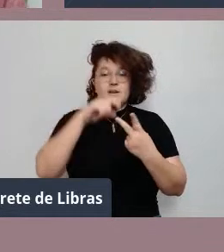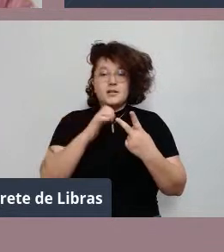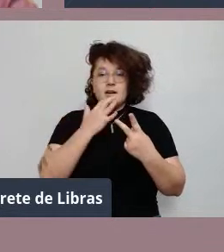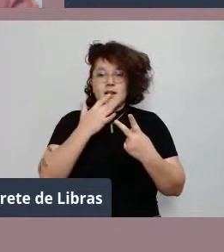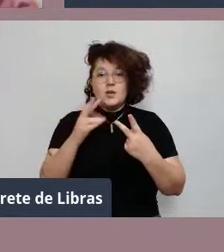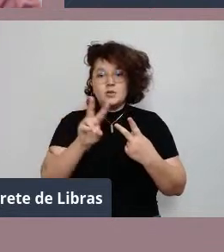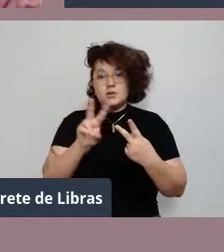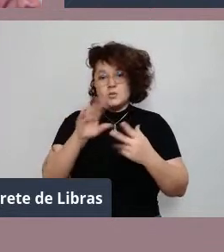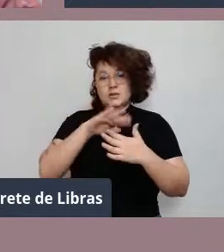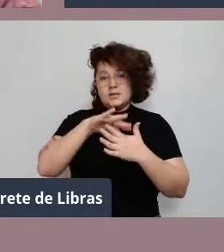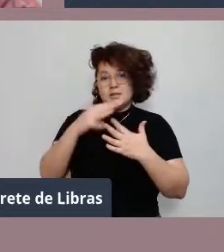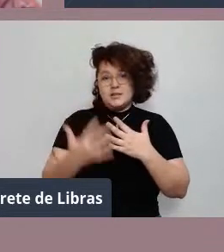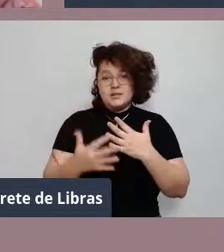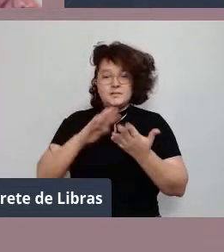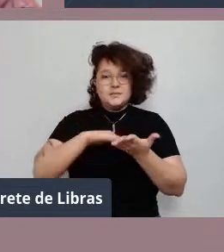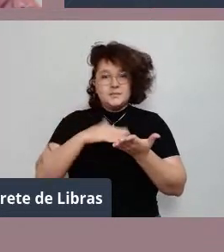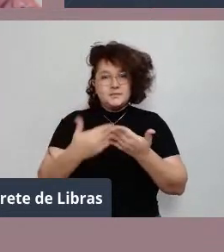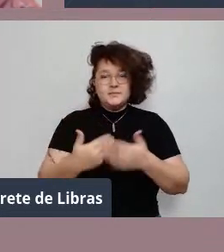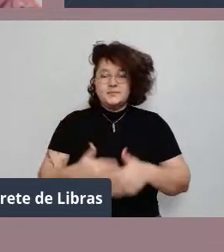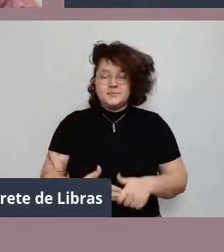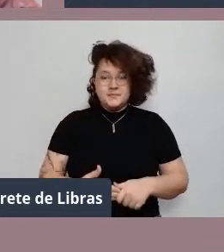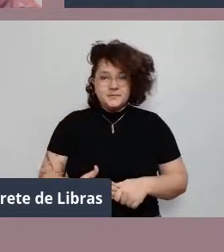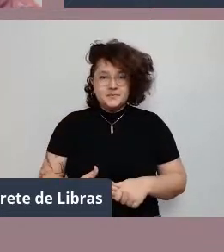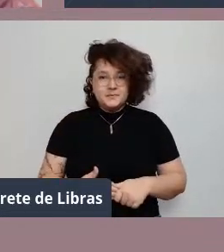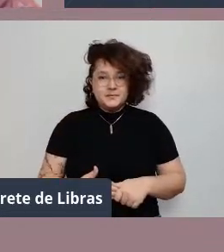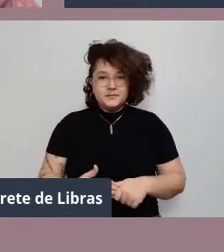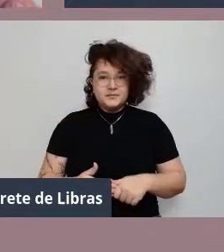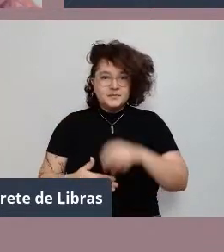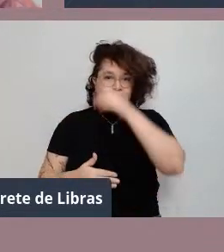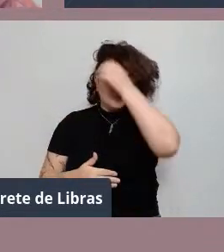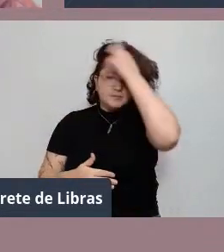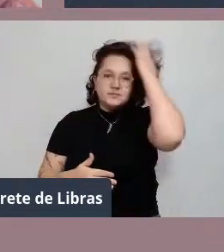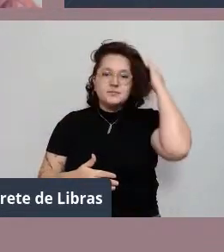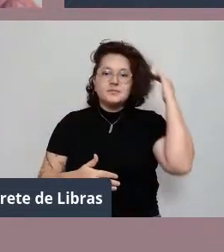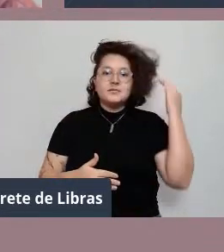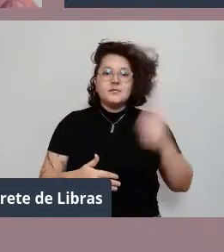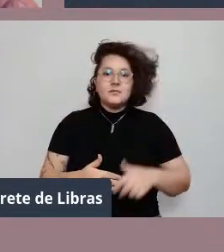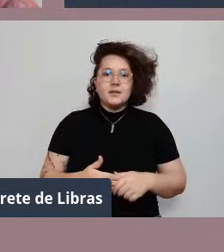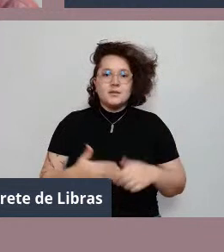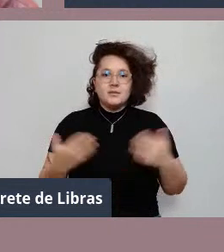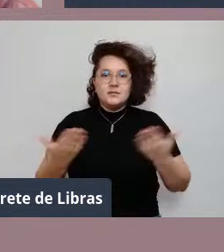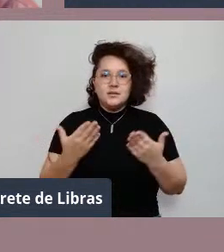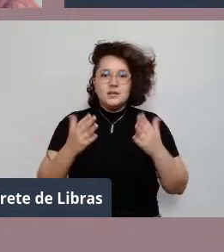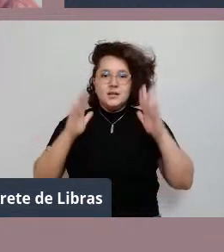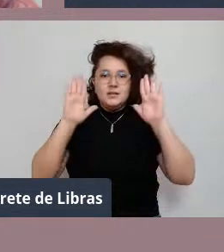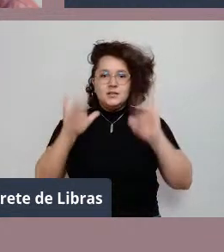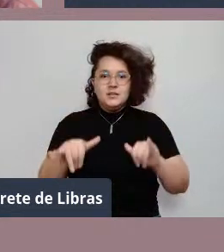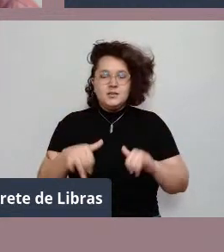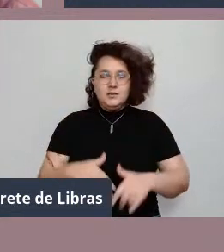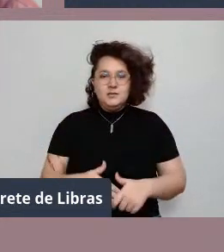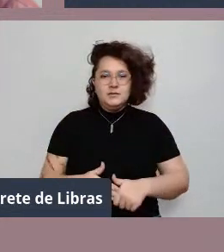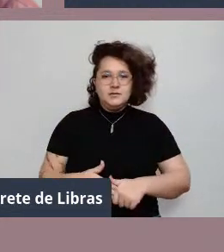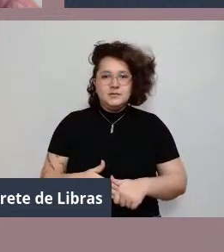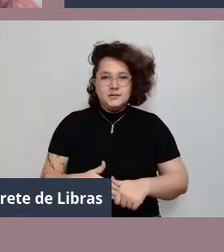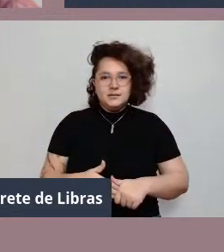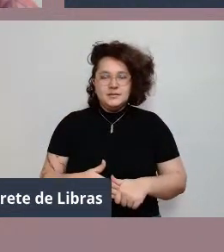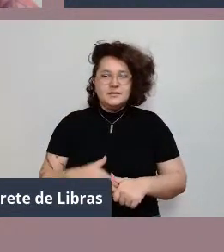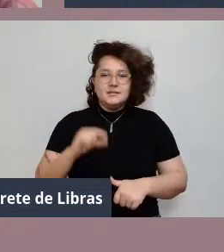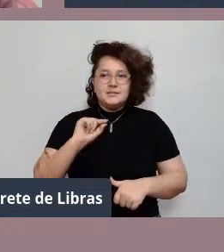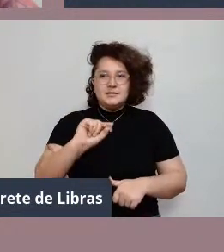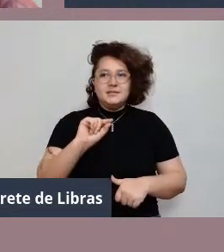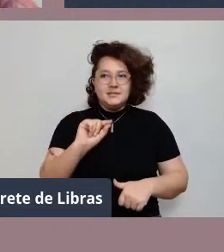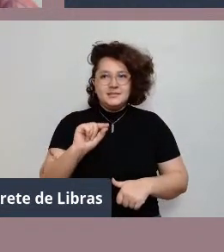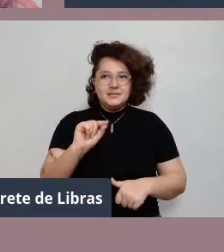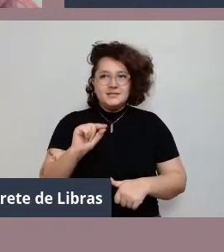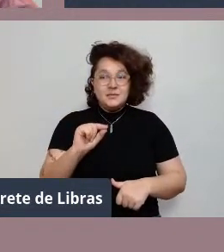livros. E queria passar para uma palavra final, assim, da Paloma, da Elisama e da Ana